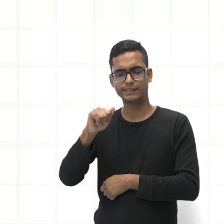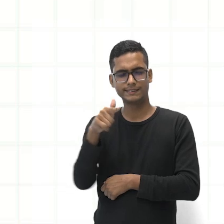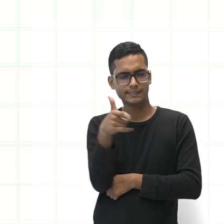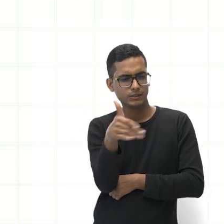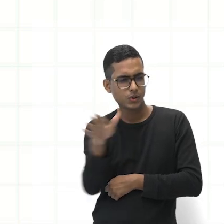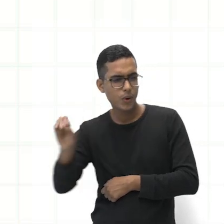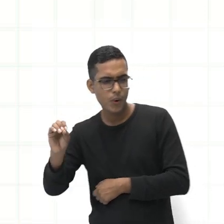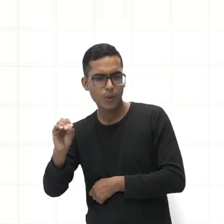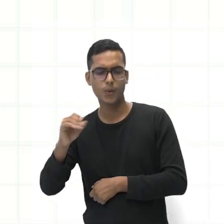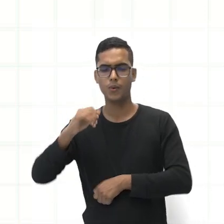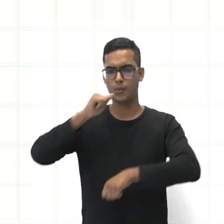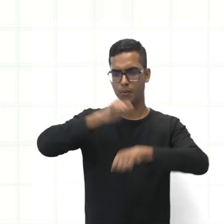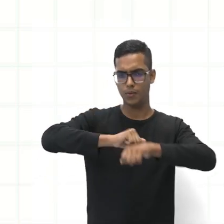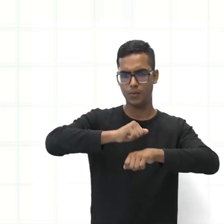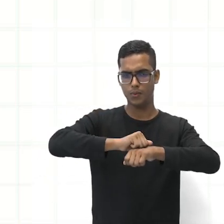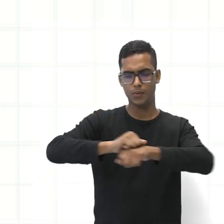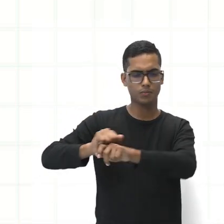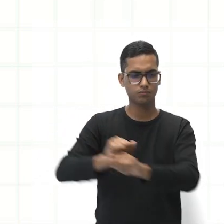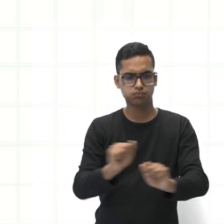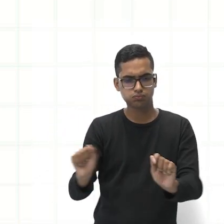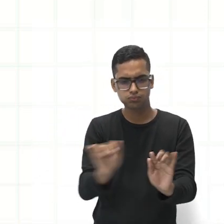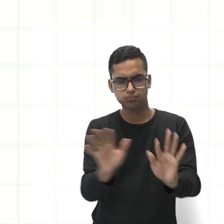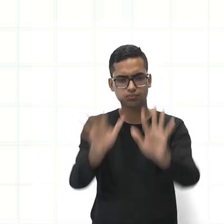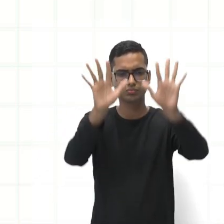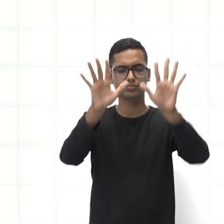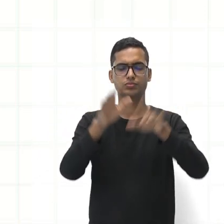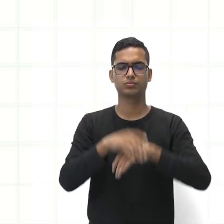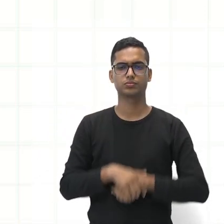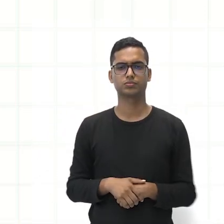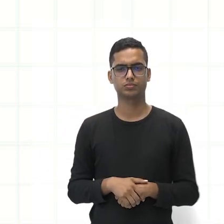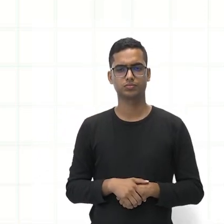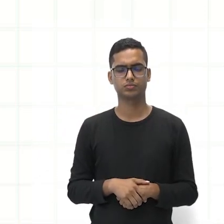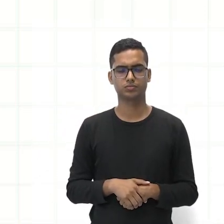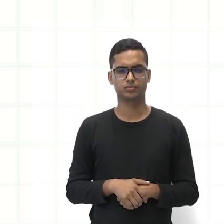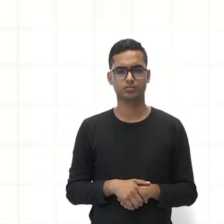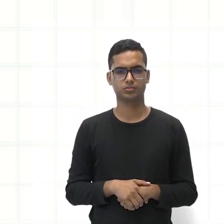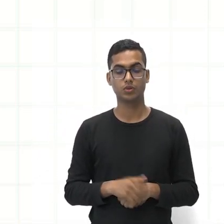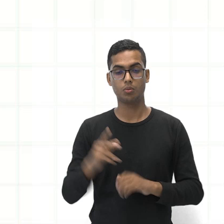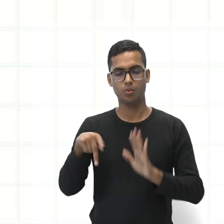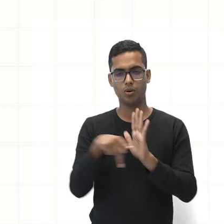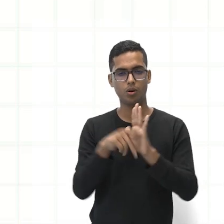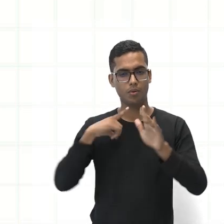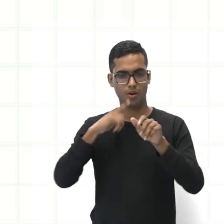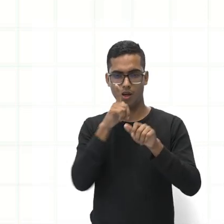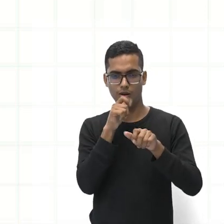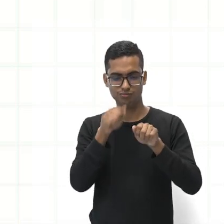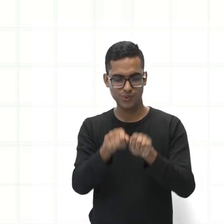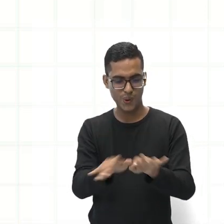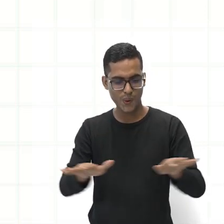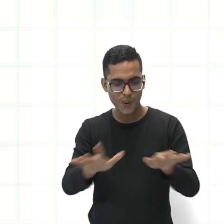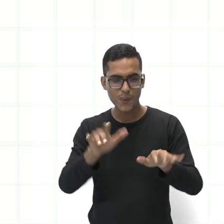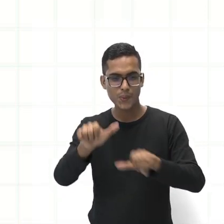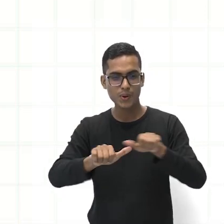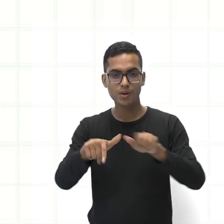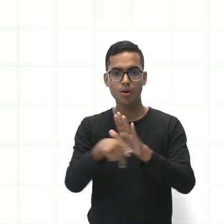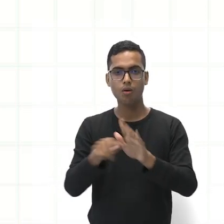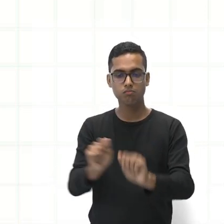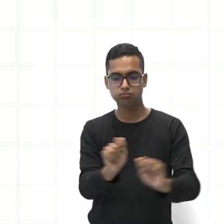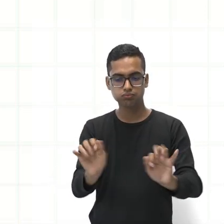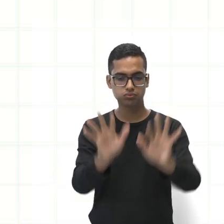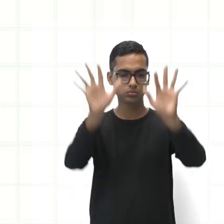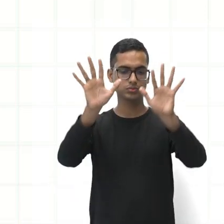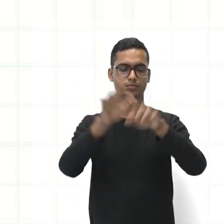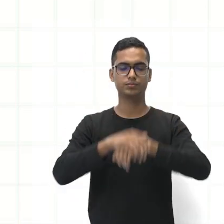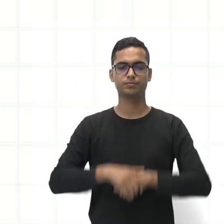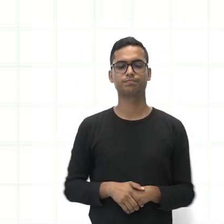uma mudança de estado líquido para o estado gasoso. Um exemplo dessa